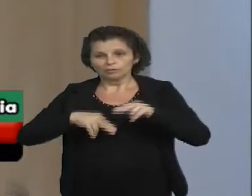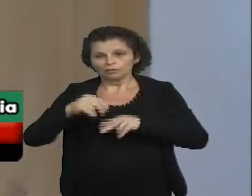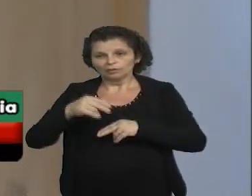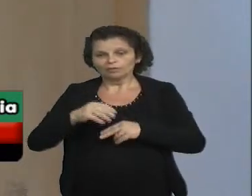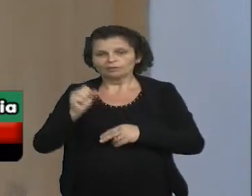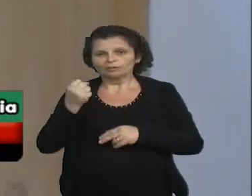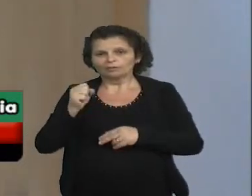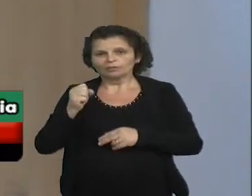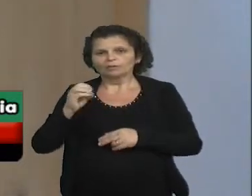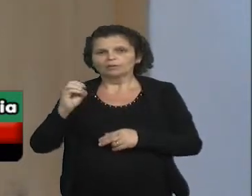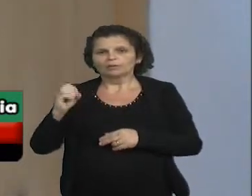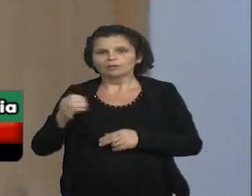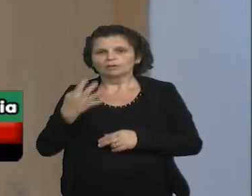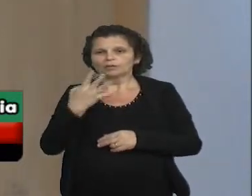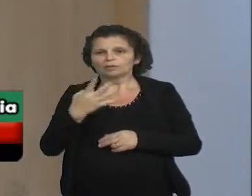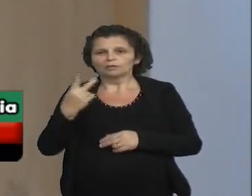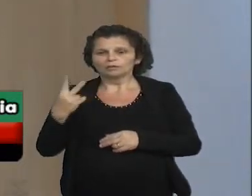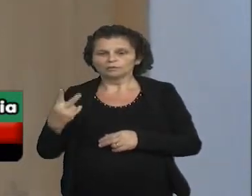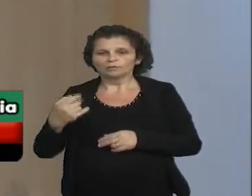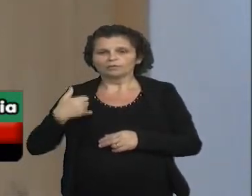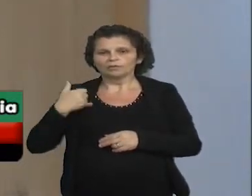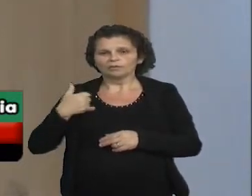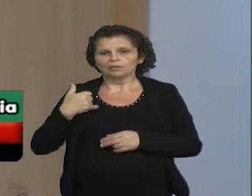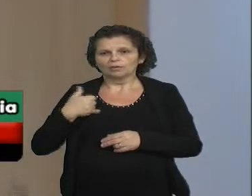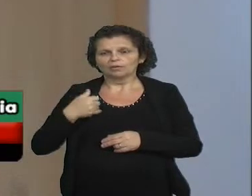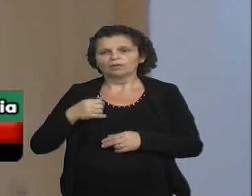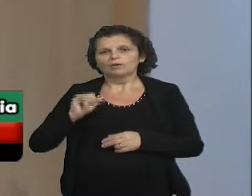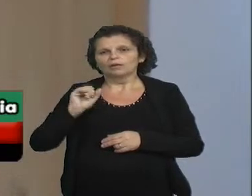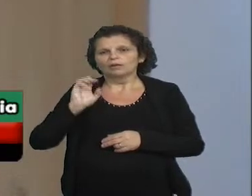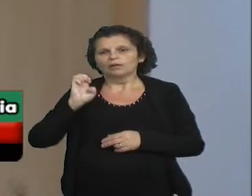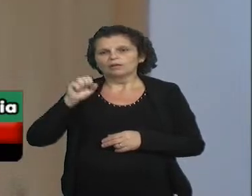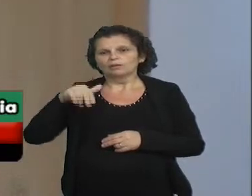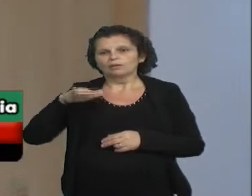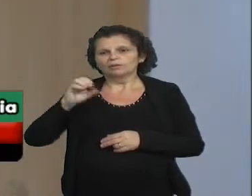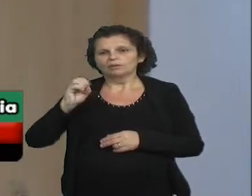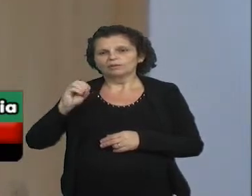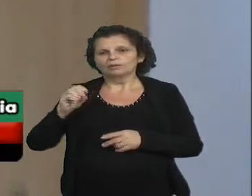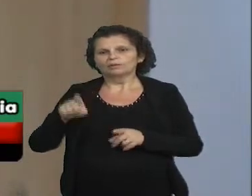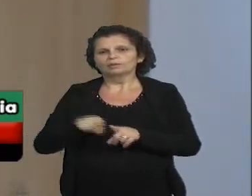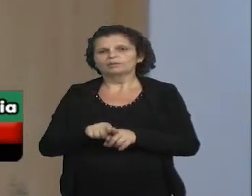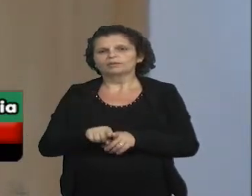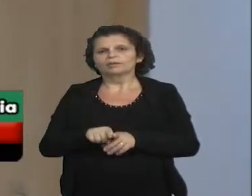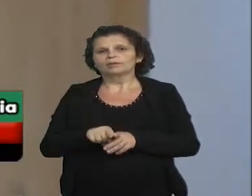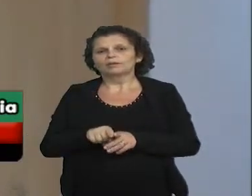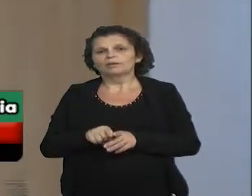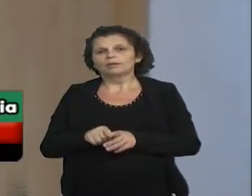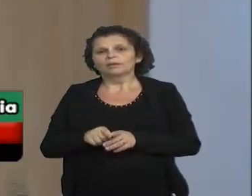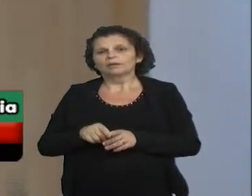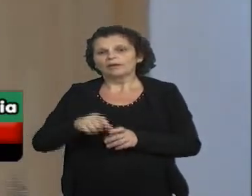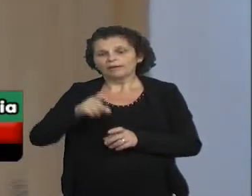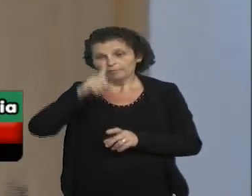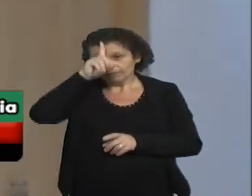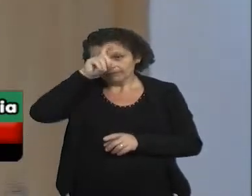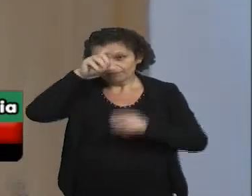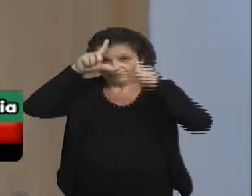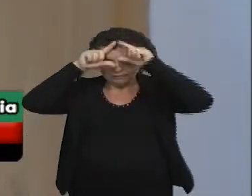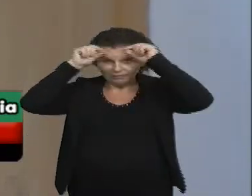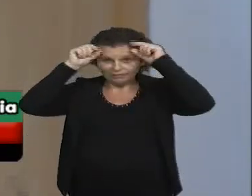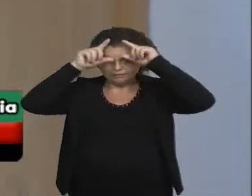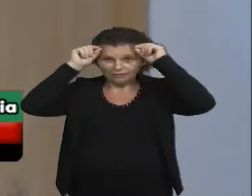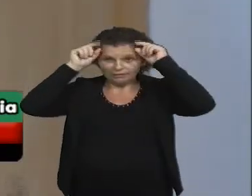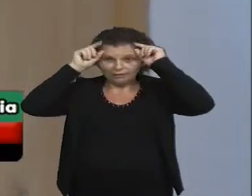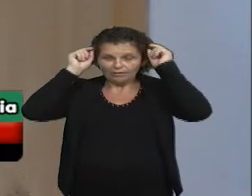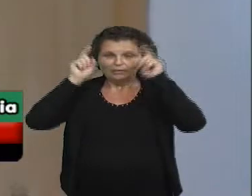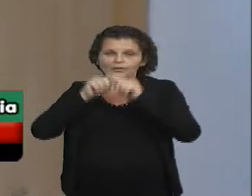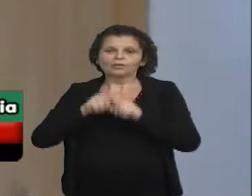de 1980, 42 anos, filho de Eunice Martins dos Santos e Exilton dos Santos, enfermeiro, formado pela